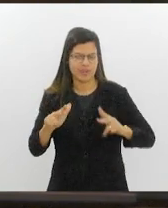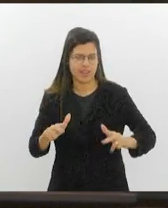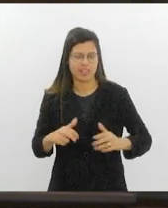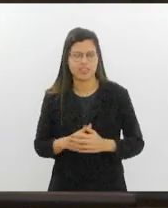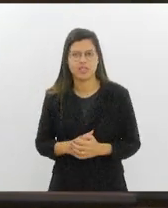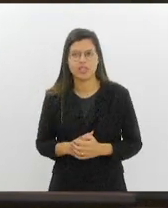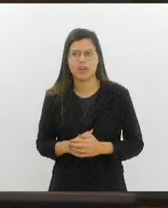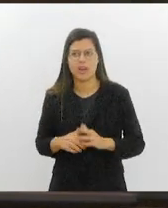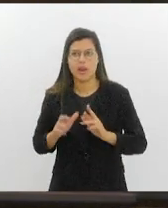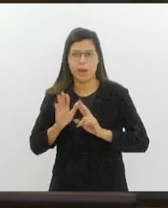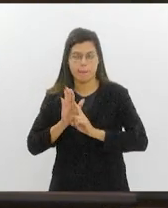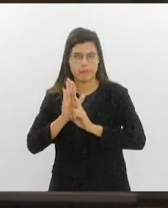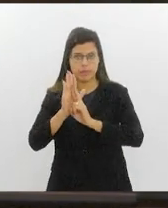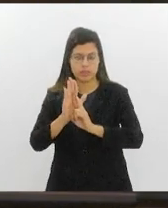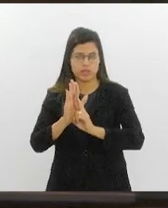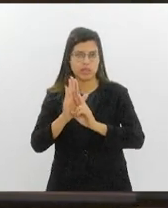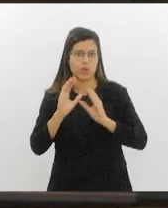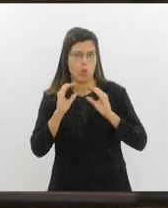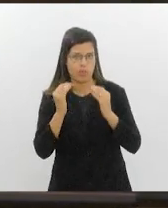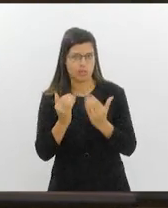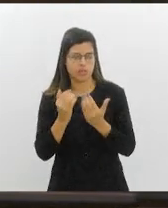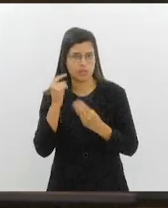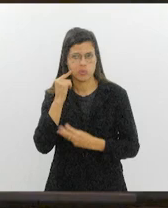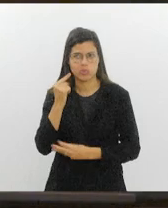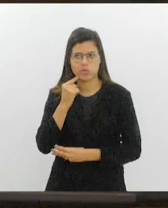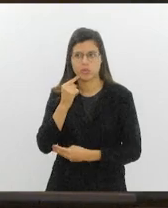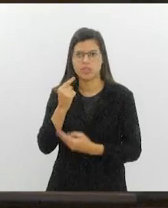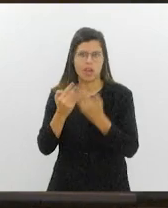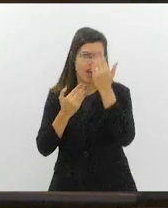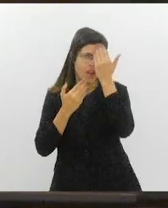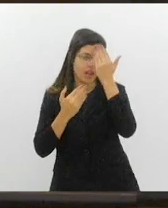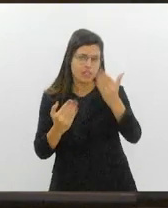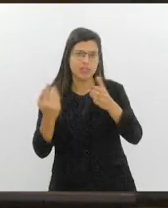comunidade surda também, agradeço por todo o acolhimento, por toda